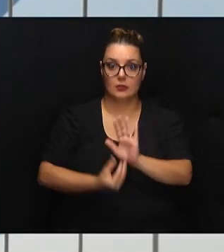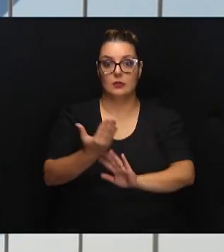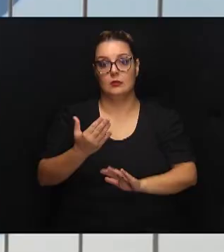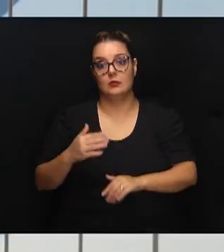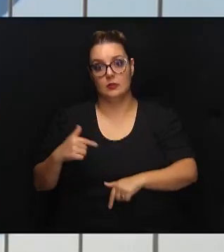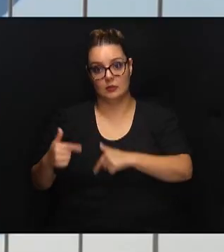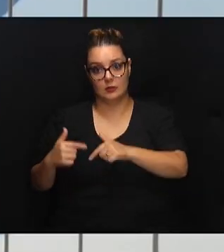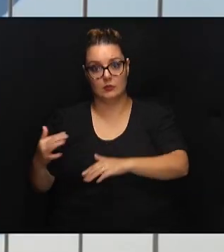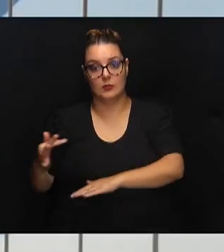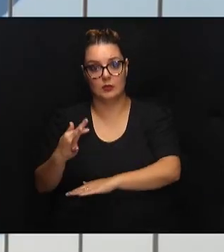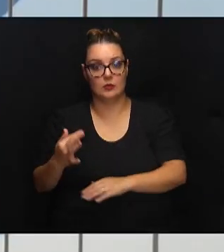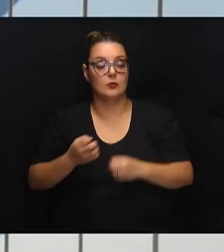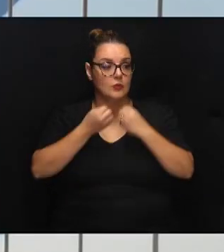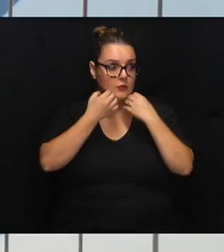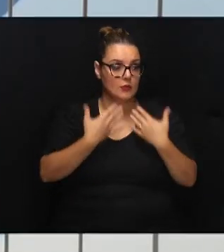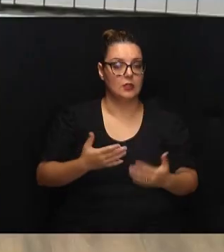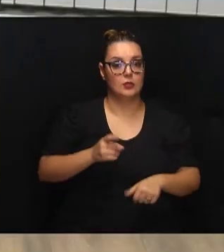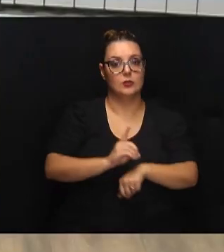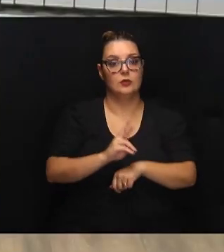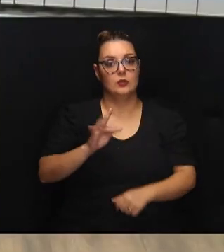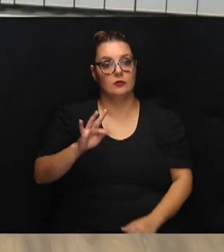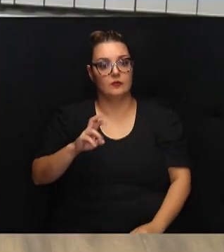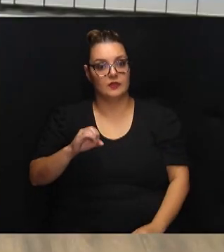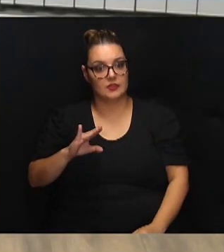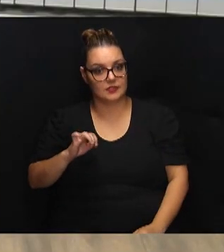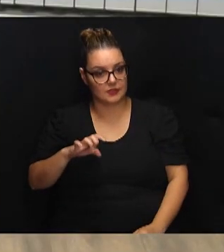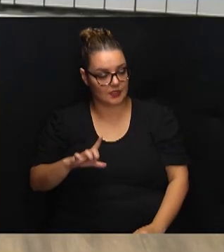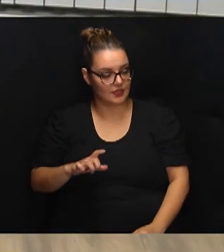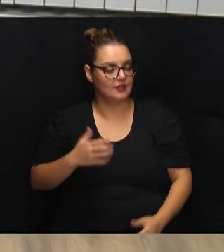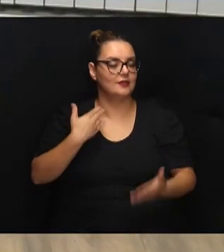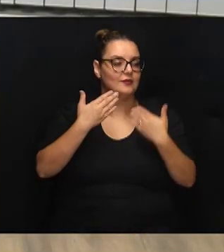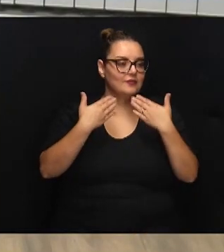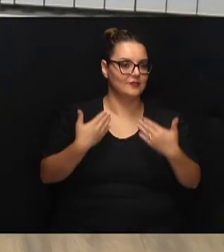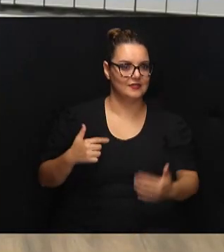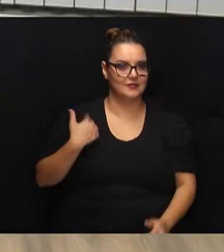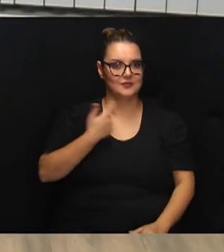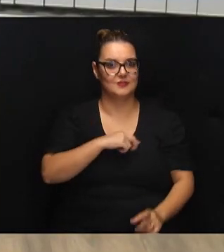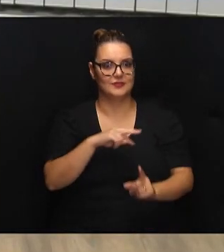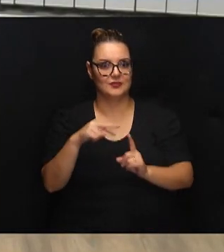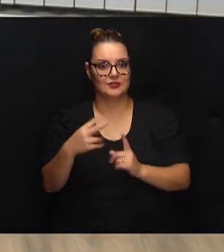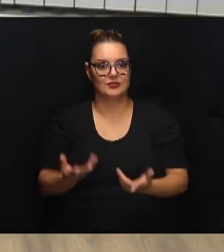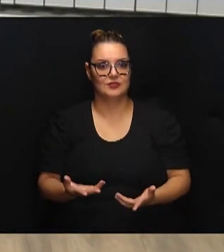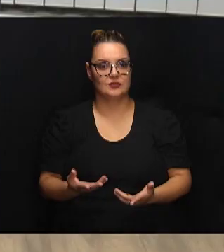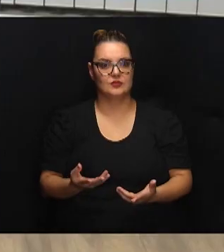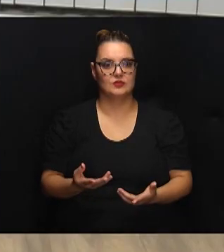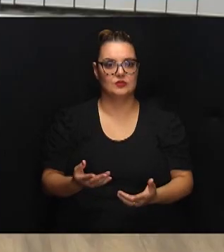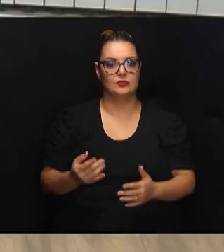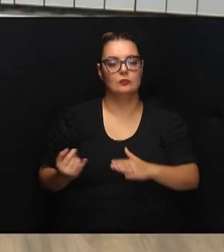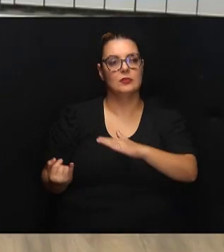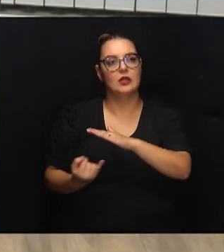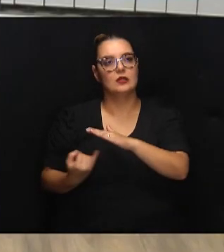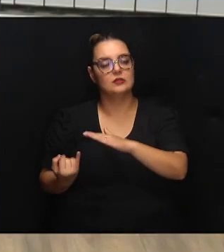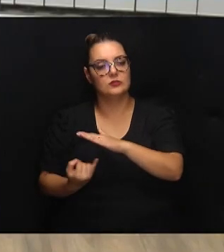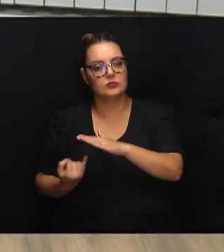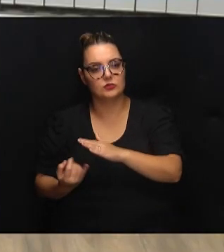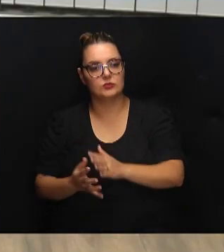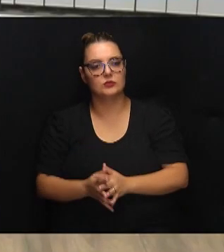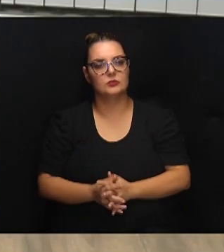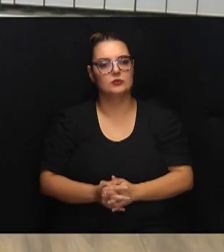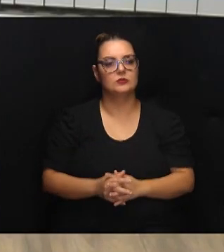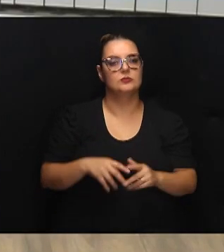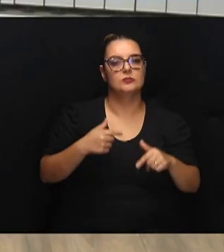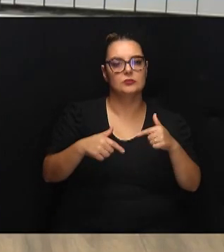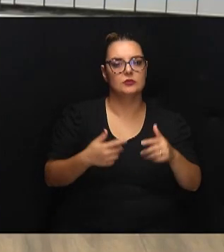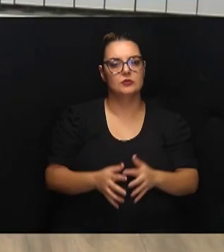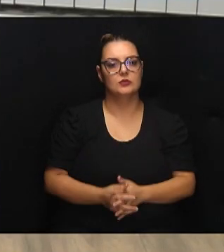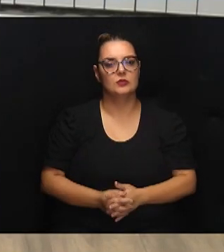formal. Muito bem, doutora Franciele Gurgel falando com a gente aqui no Ponto de Vista, sobre a informalidade no trabalho, né?